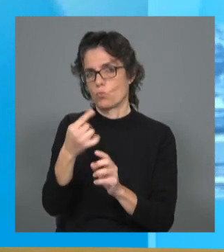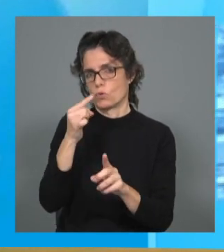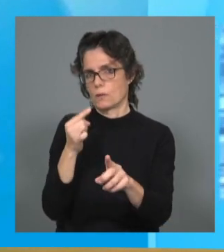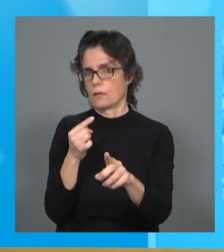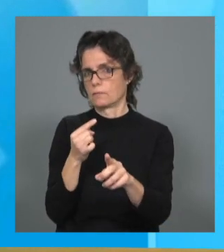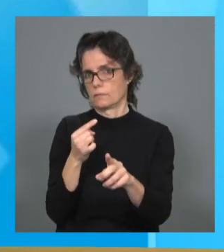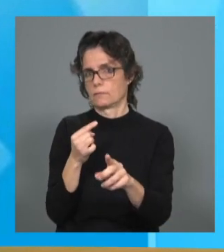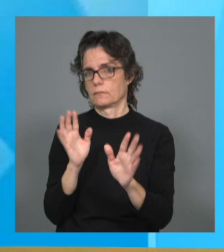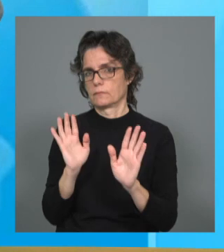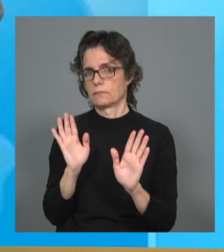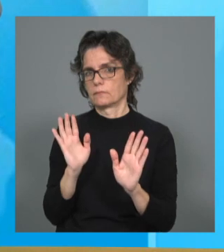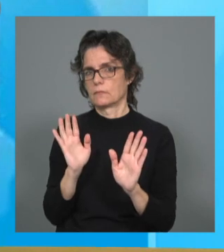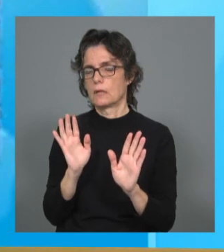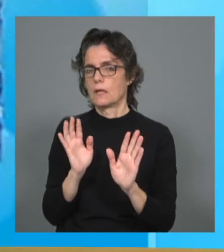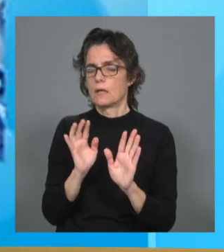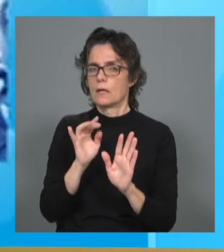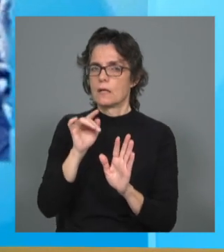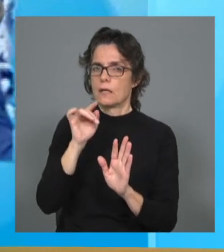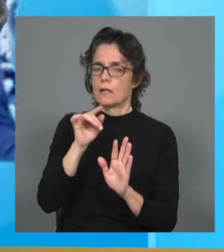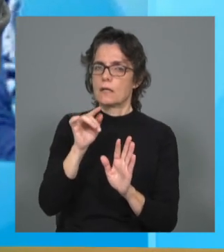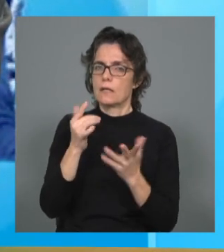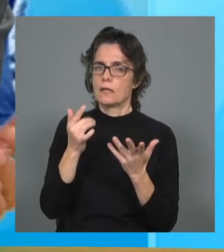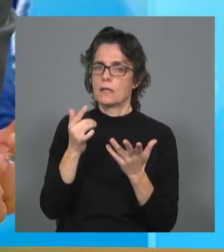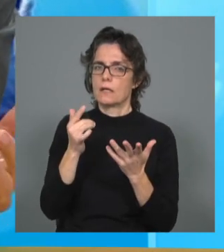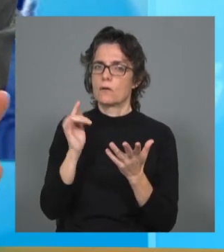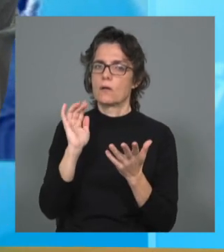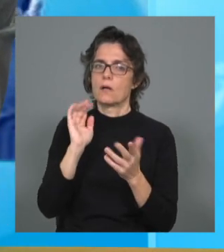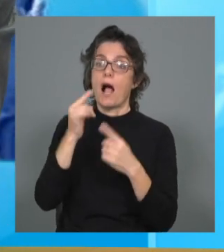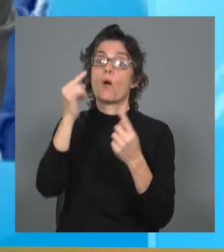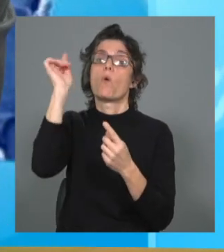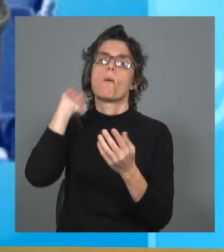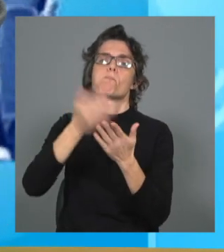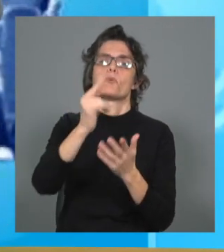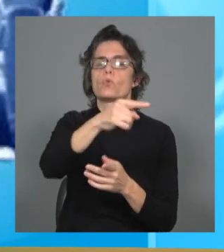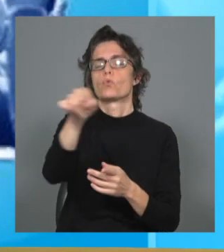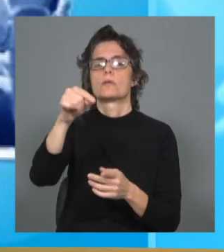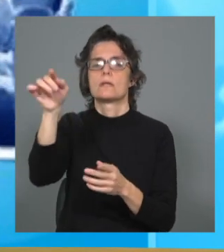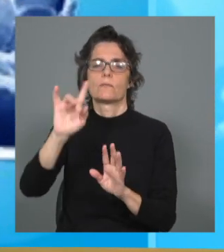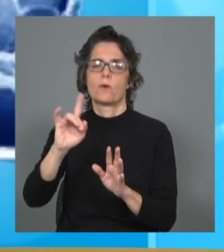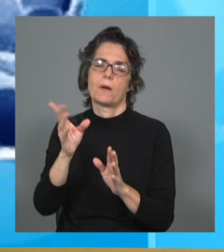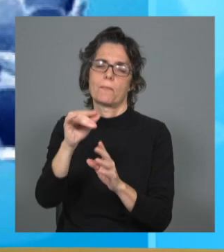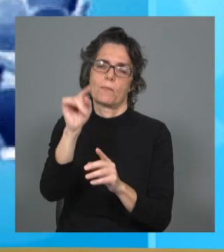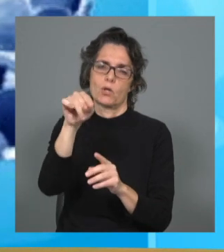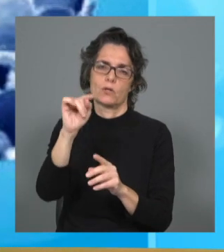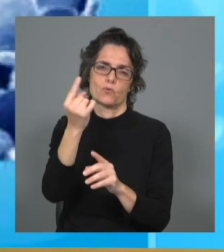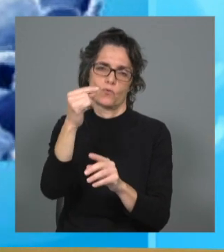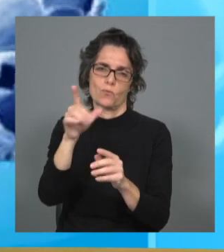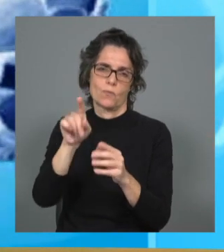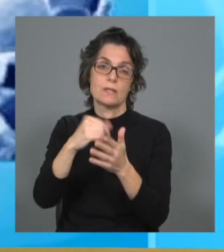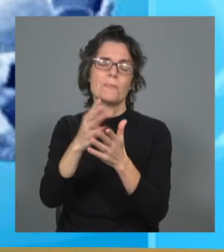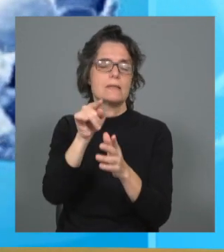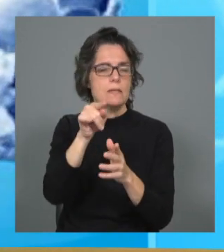diria a última de todas, porque já muita gente disse que era a última e depois há sempre mais uma, mas é uma oportunidade